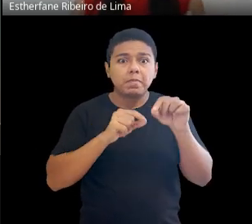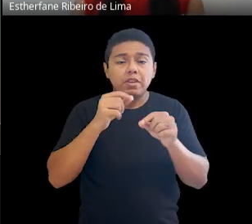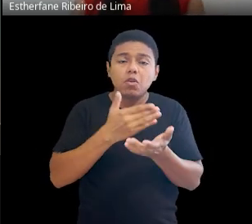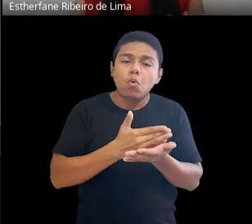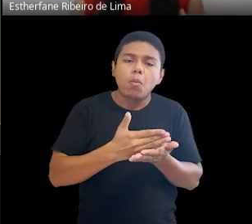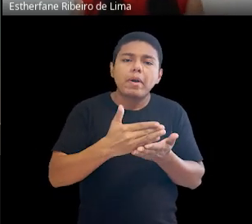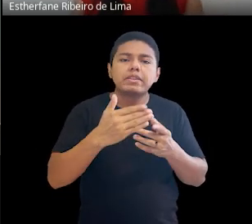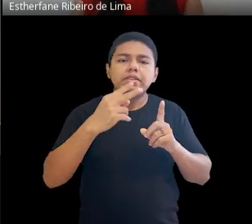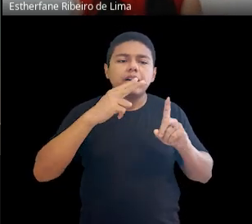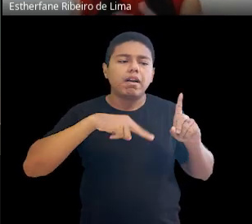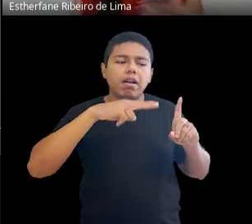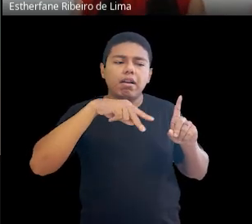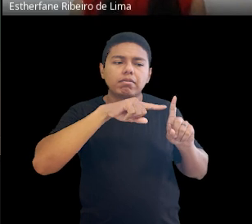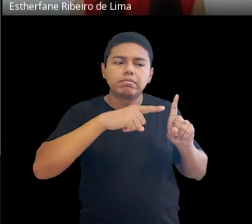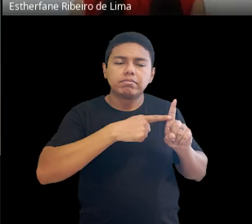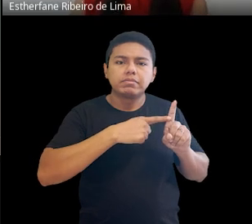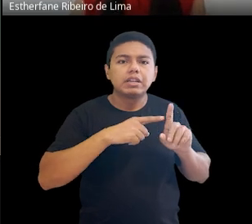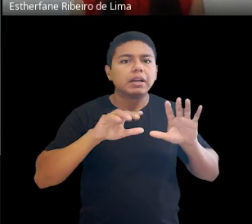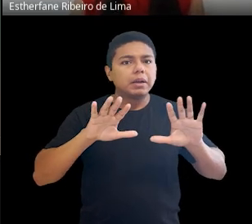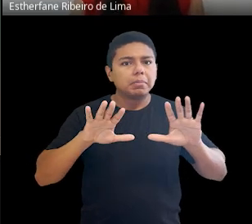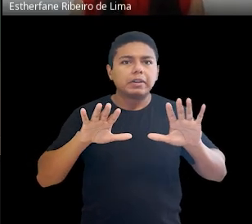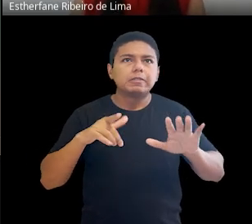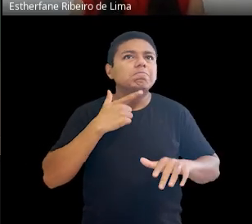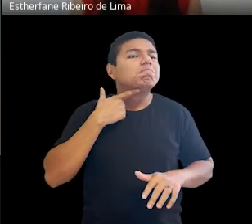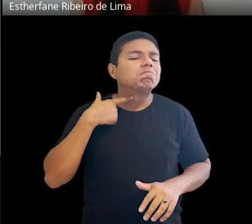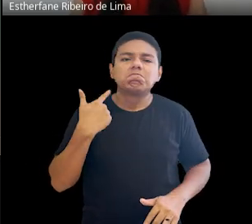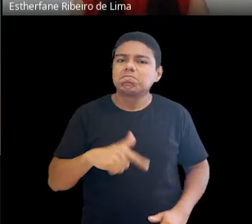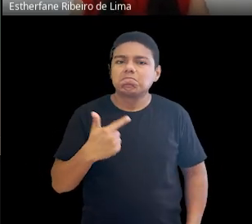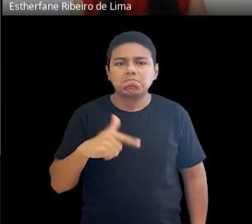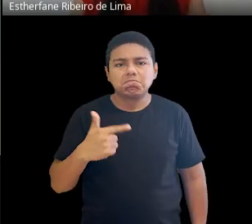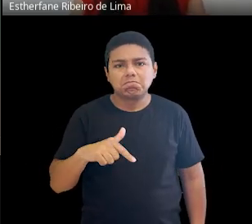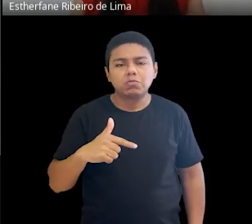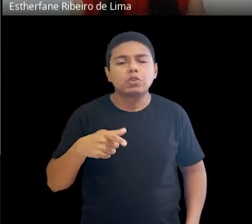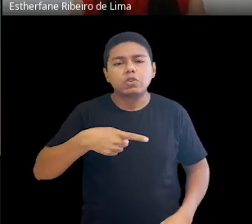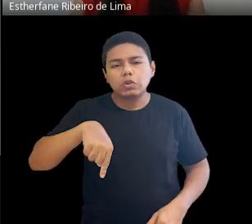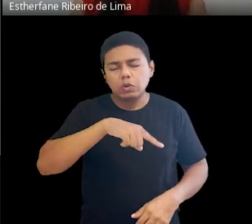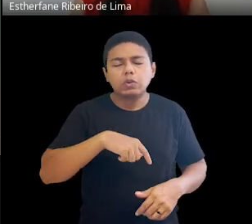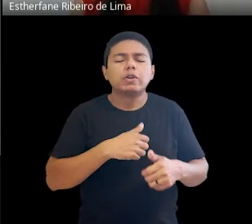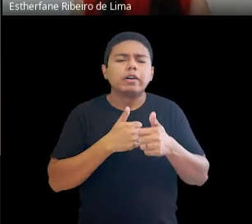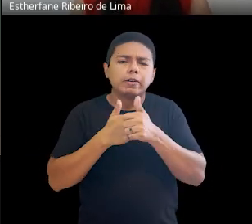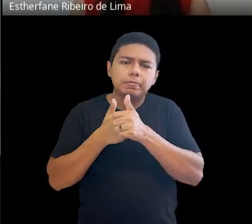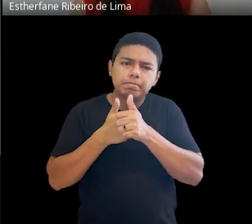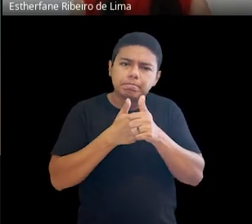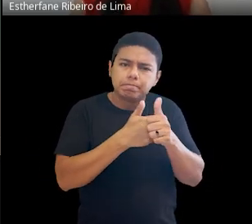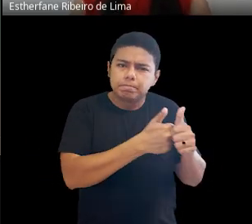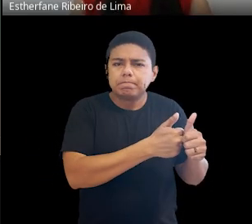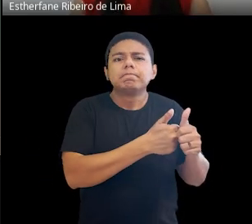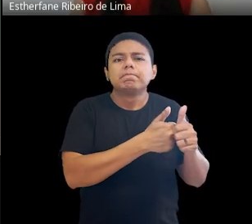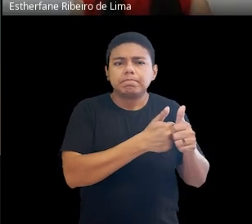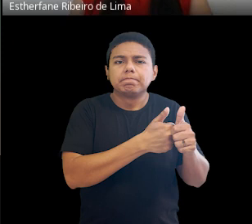iniciaram pré-natal, mas aquela gestação é totalmente indesejada. Então, precisamos ter um maior acompanhamento com essa